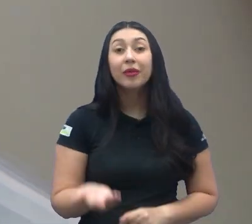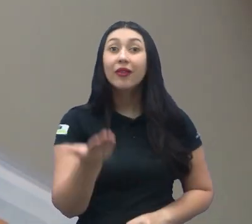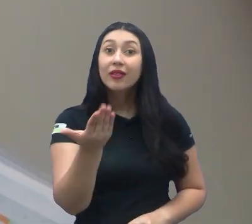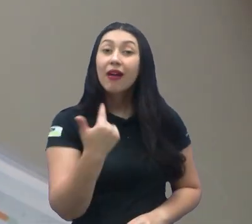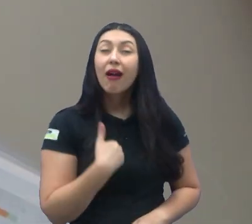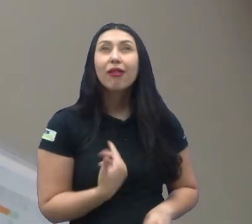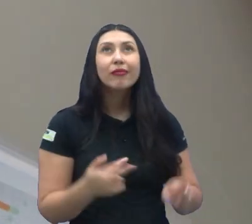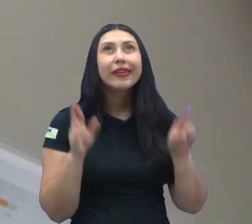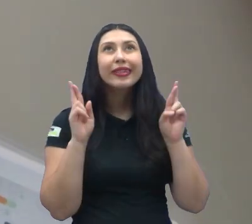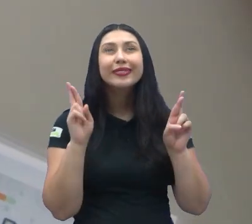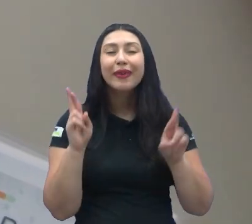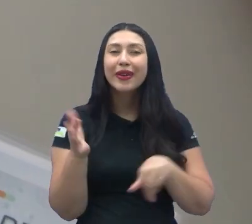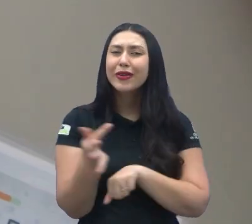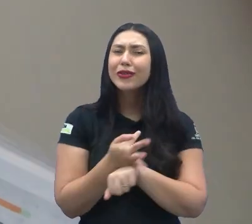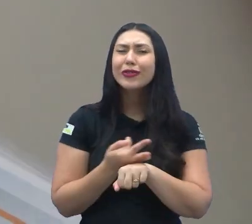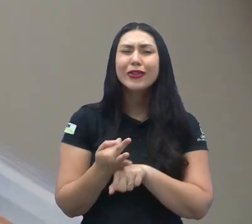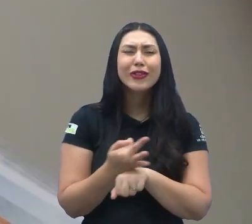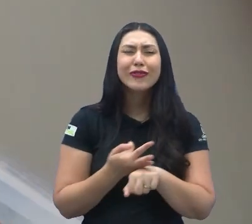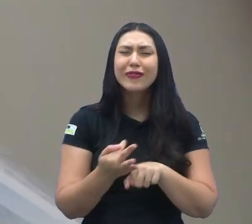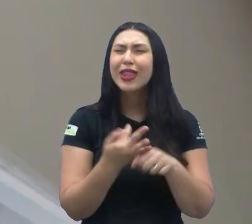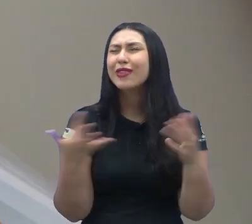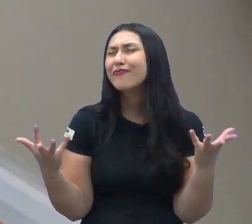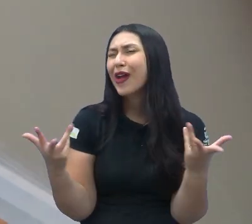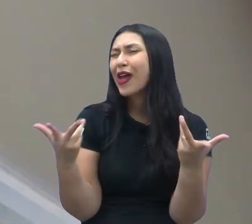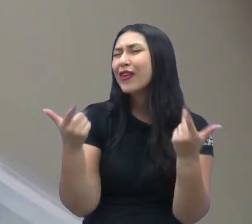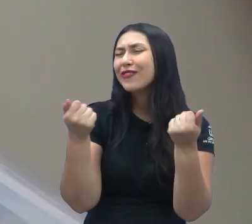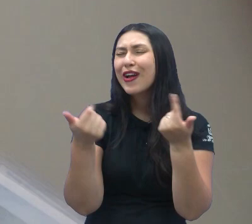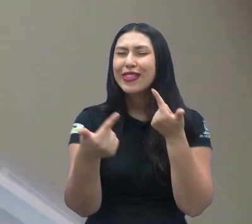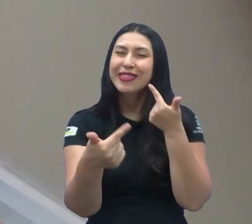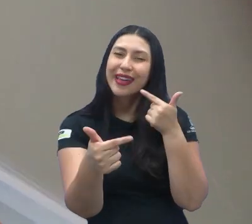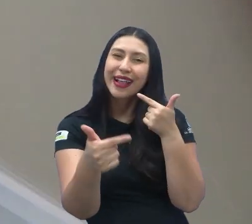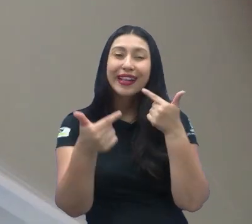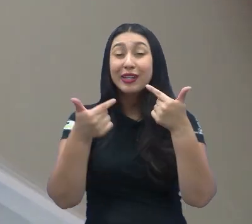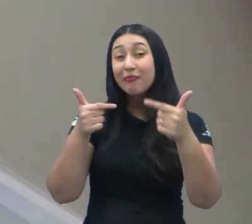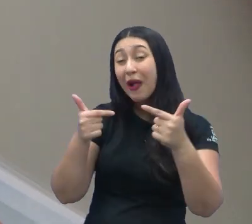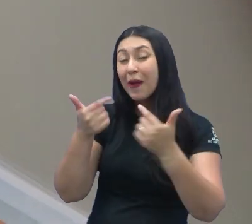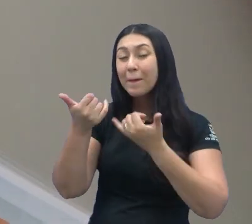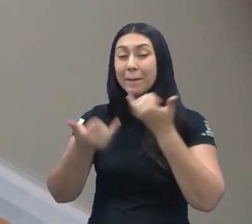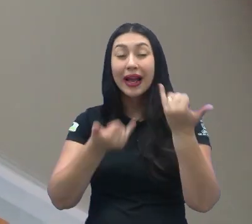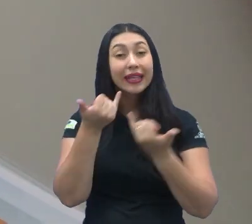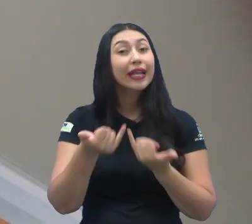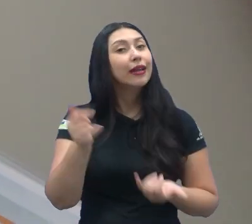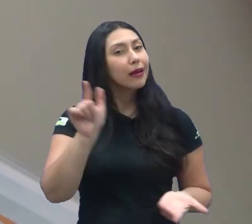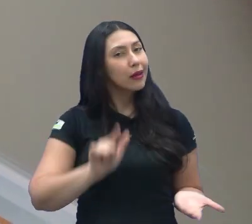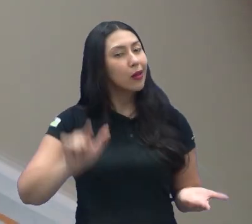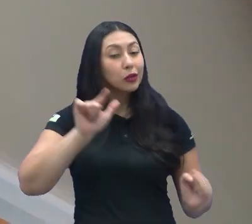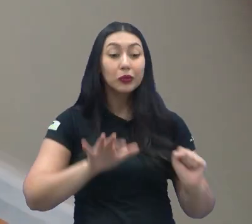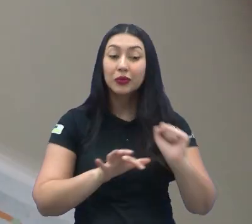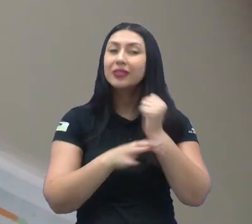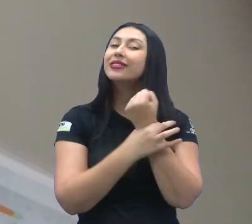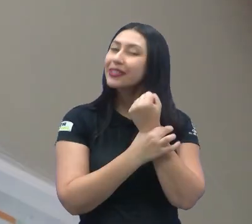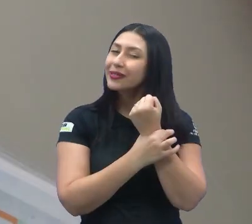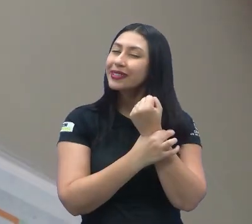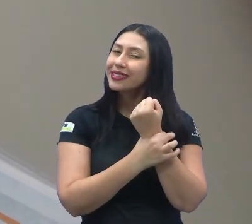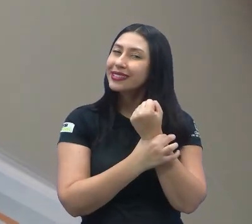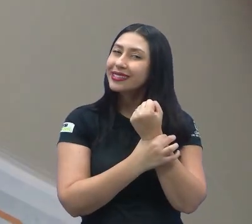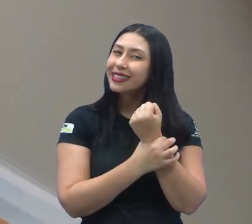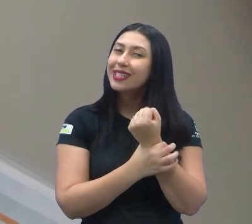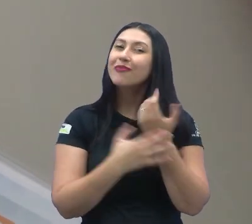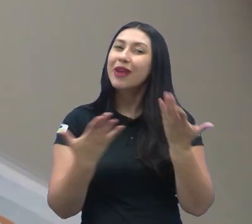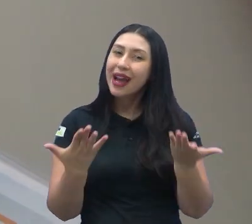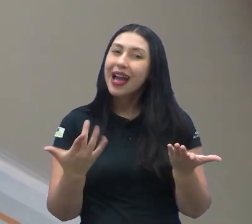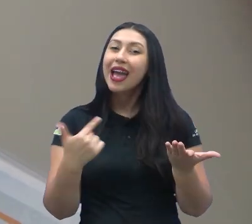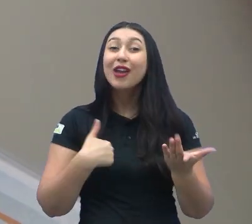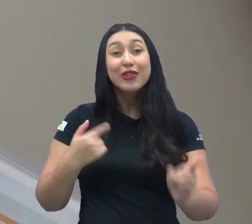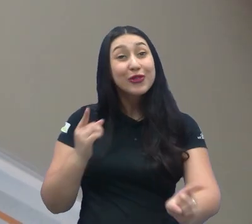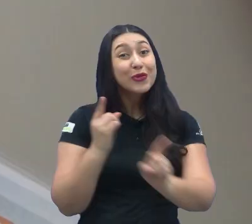que as suas férias sejam cheias de risadas, brincadeiras e, claro, muita segurança. Para que eu possa aí te encontrar no